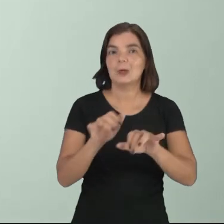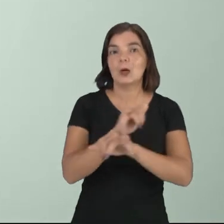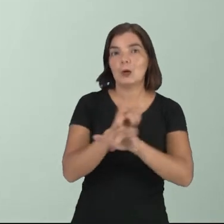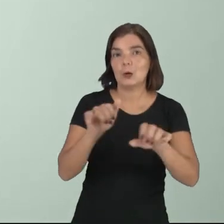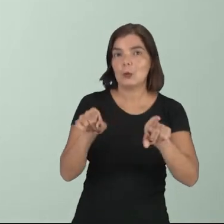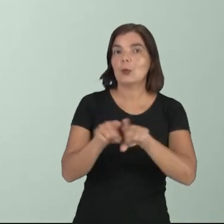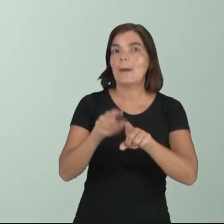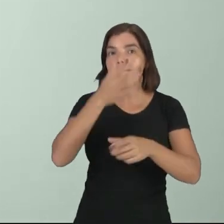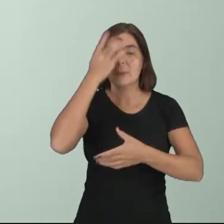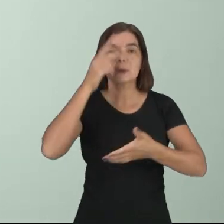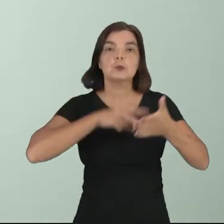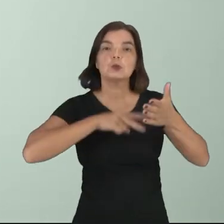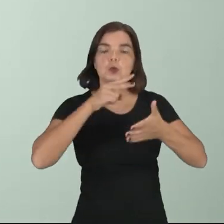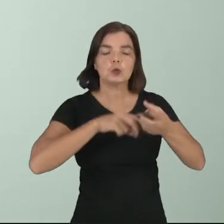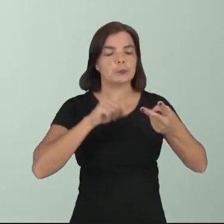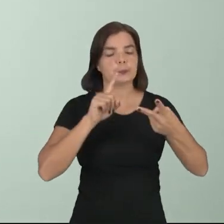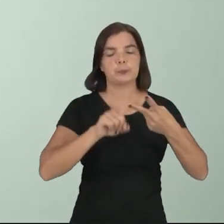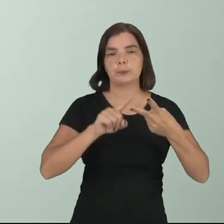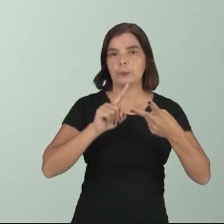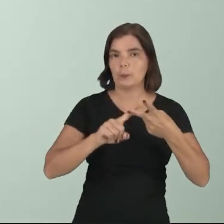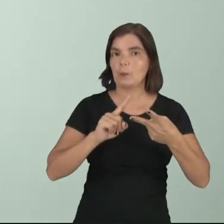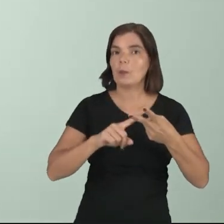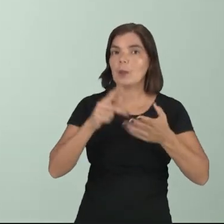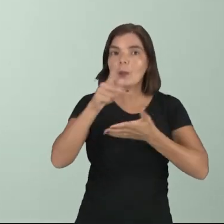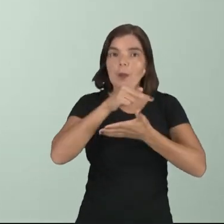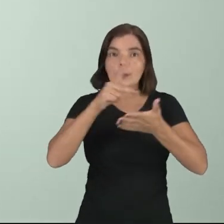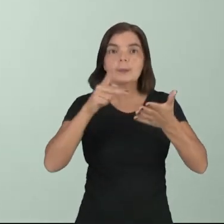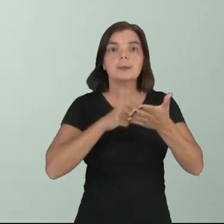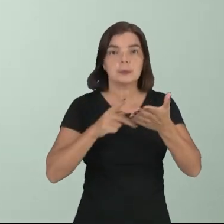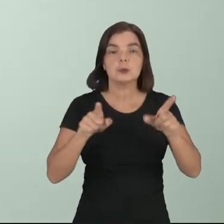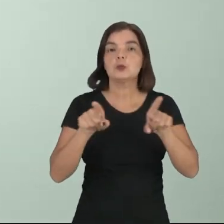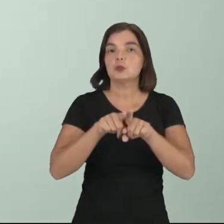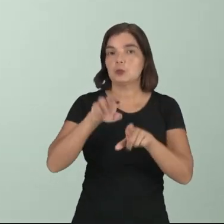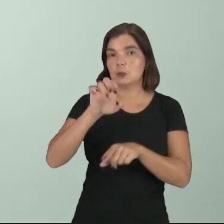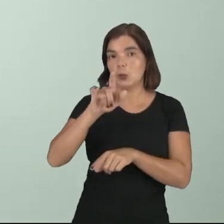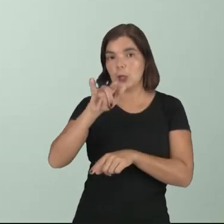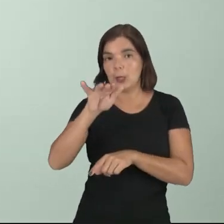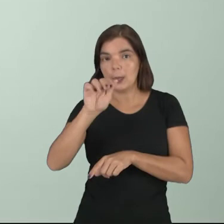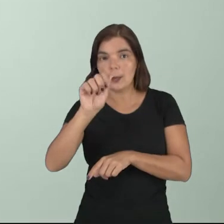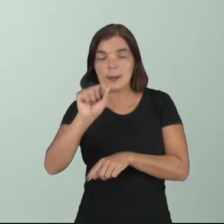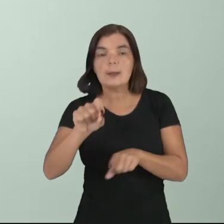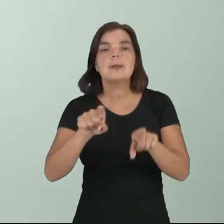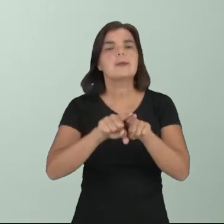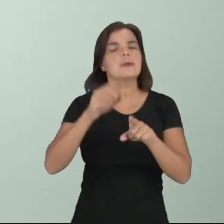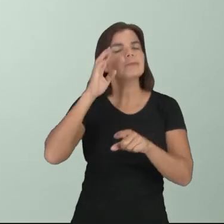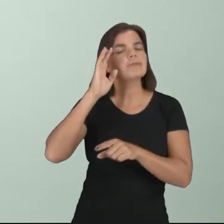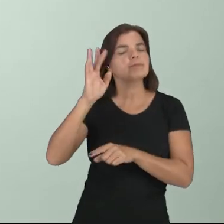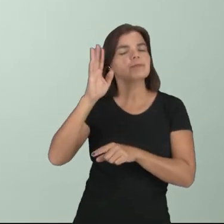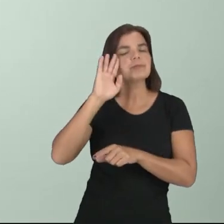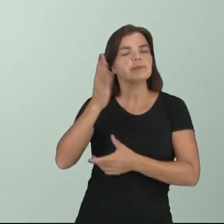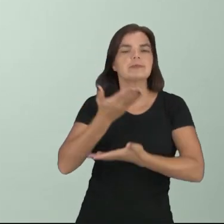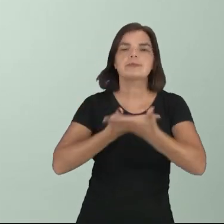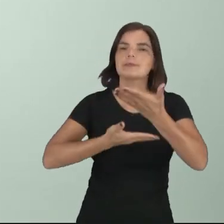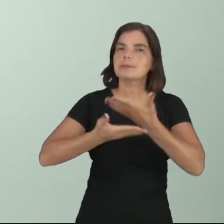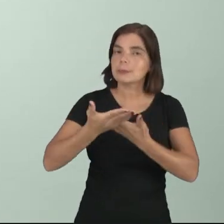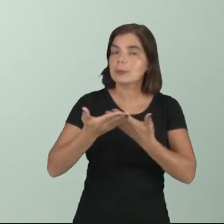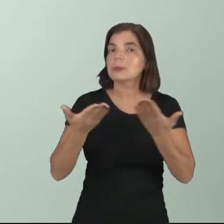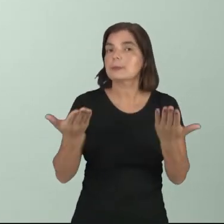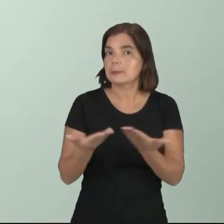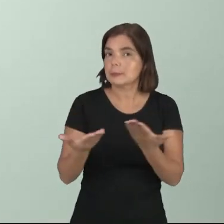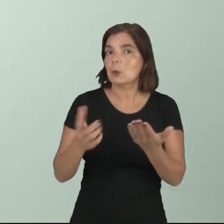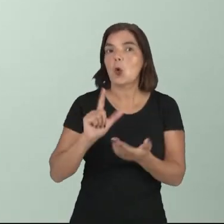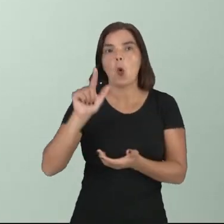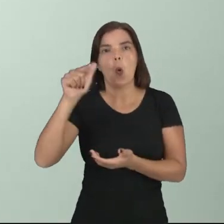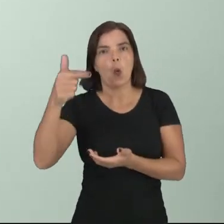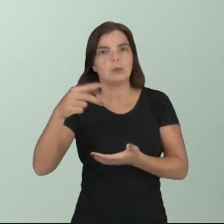é informar o leitor. Lemos agora um poema de Elias José, cujo objetivo é deleitar-se, entreter,